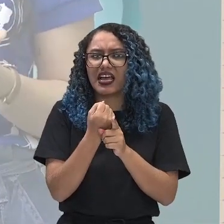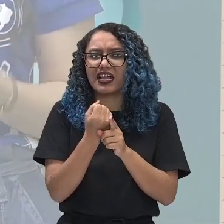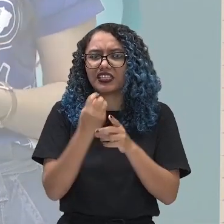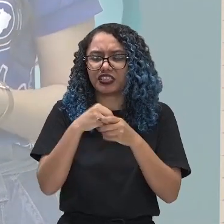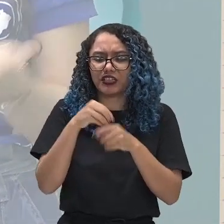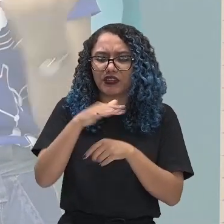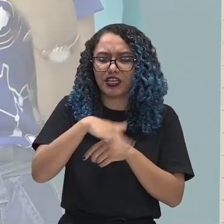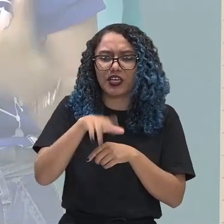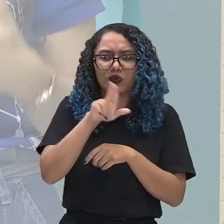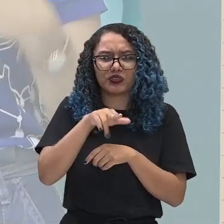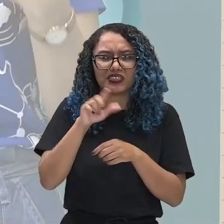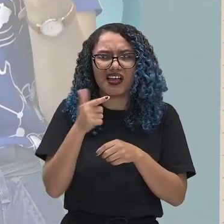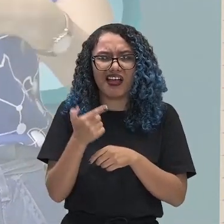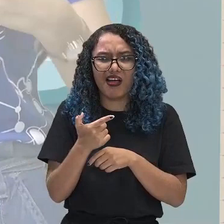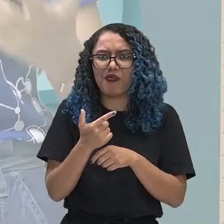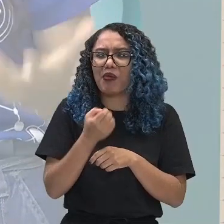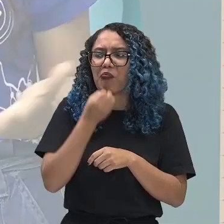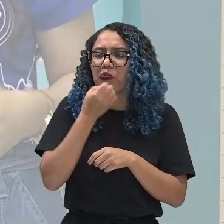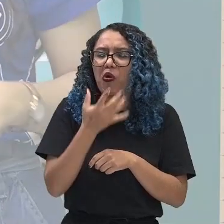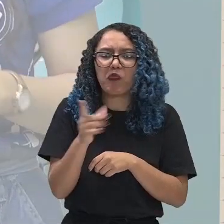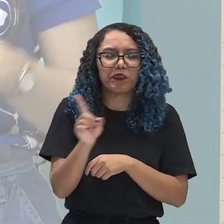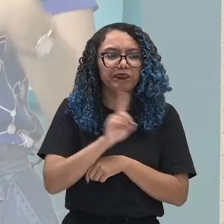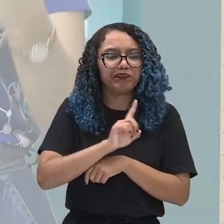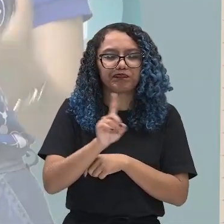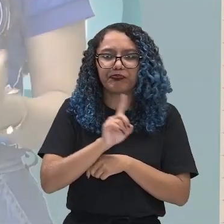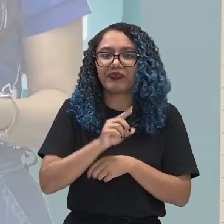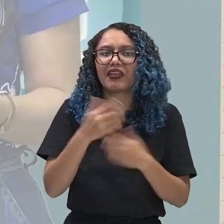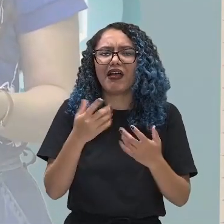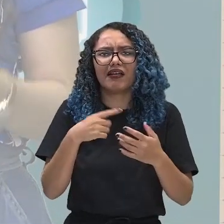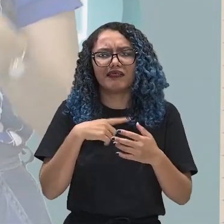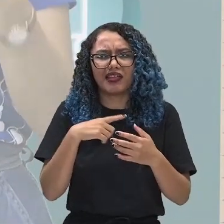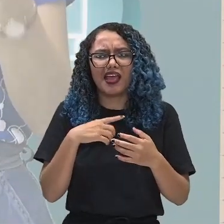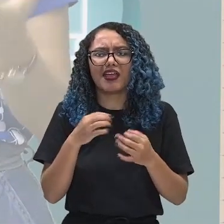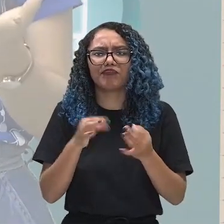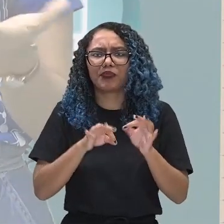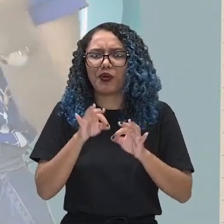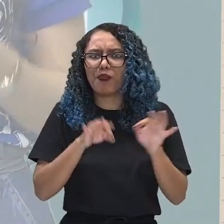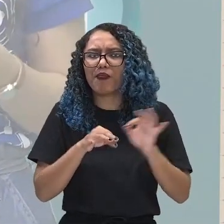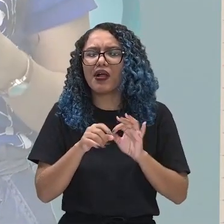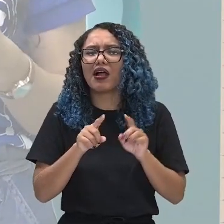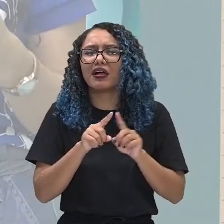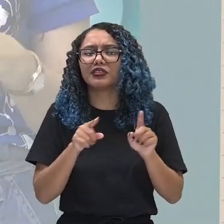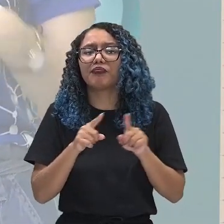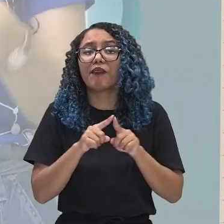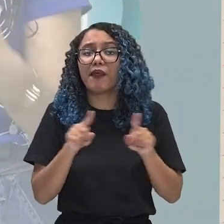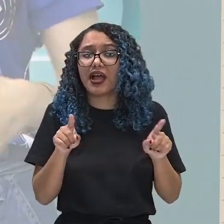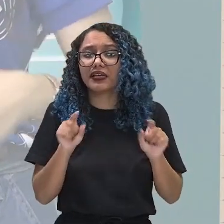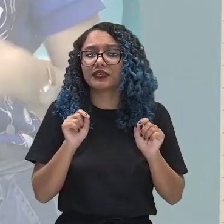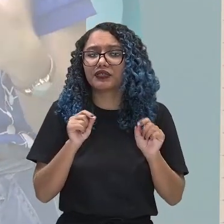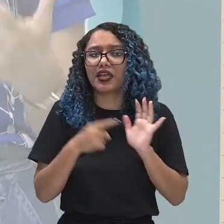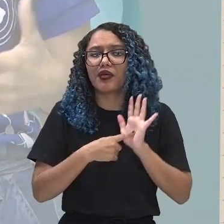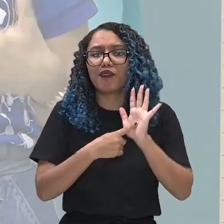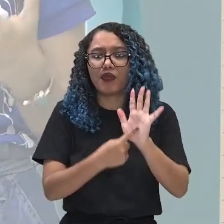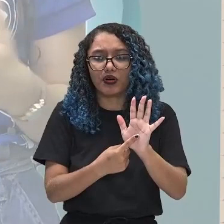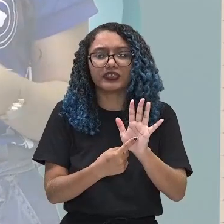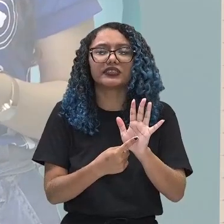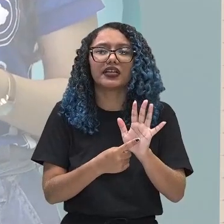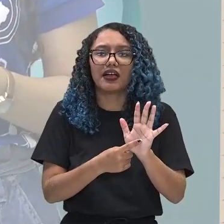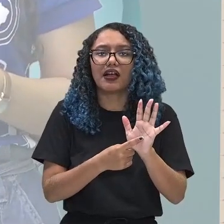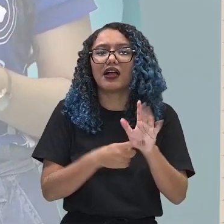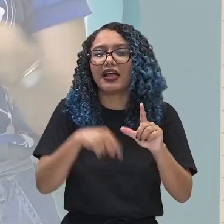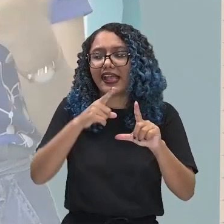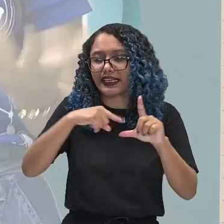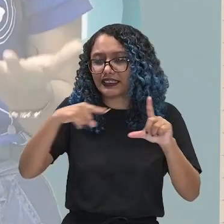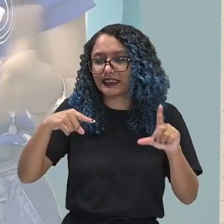favorável. Mesmo que eu tenha o preparo ideal, e aí ela traz até uma estatística para mostrar, né, que de fato as pessoas que tinham